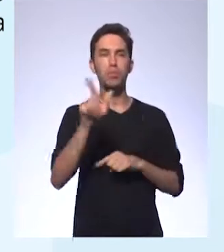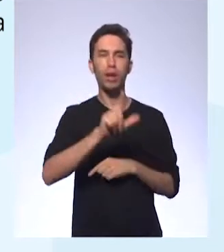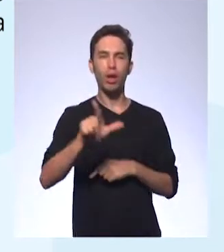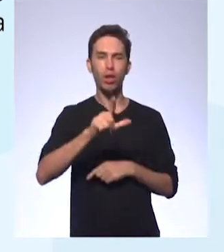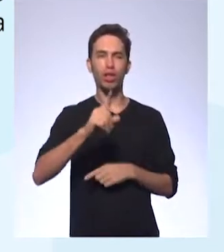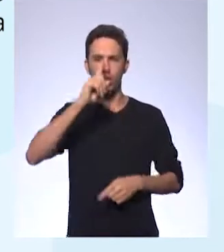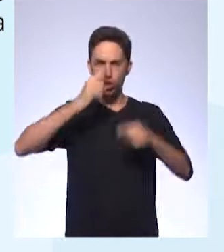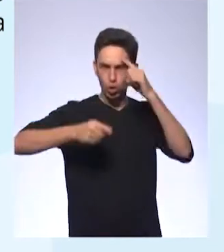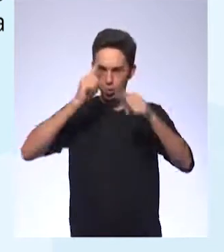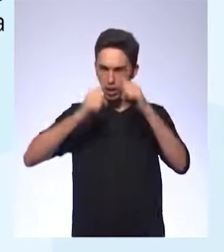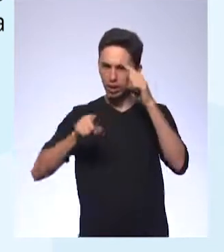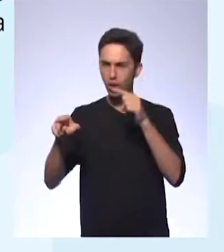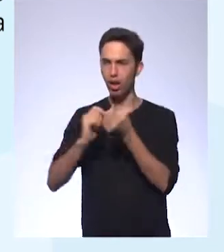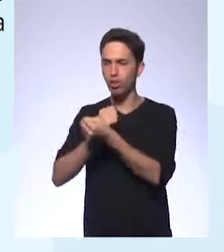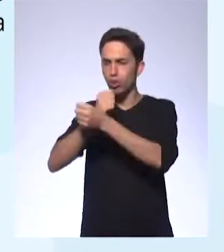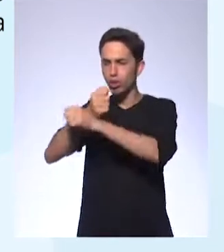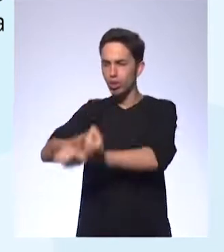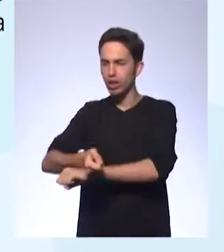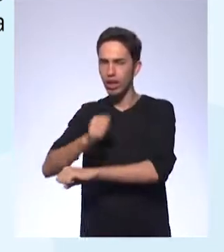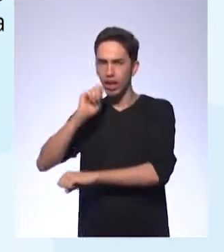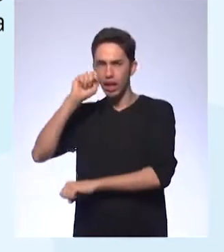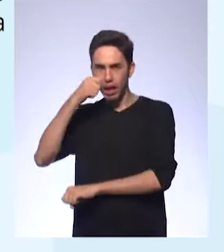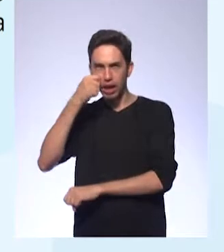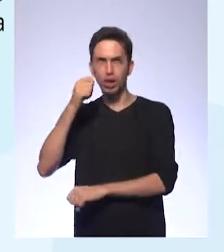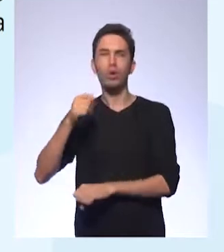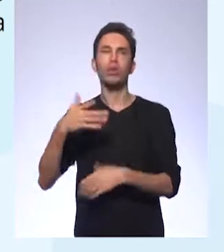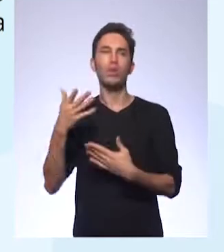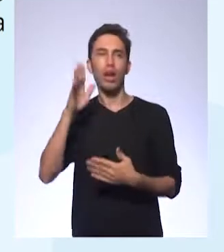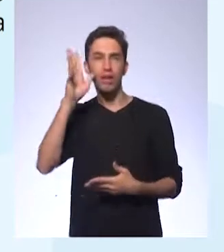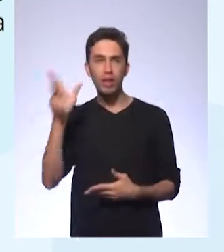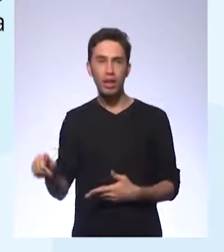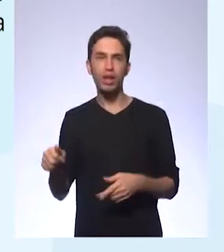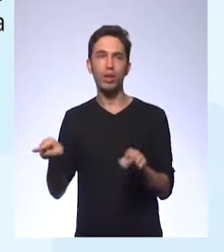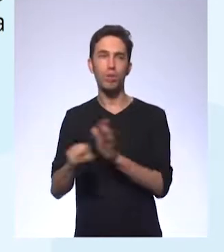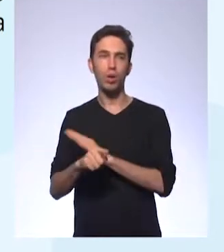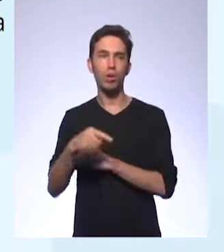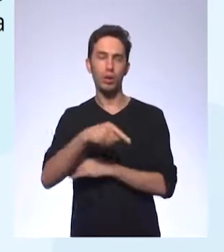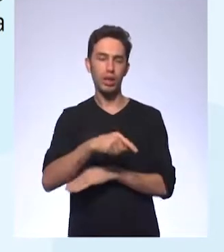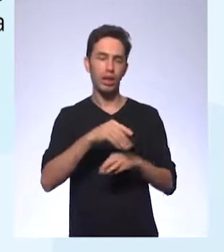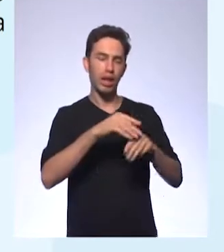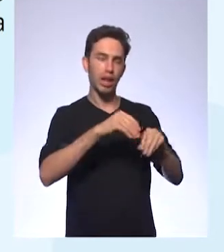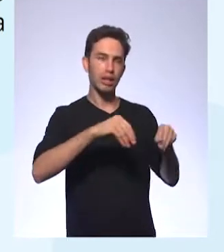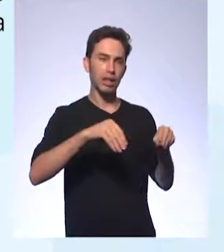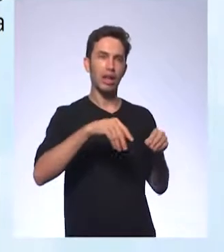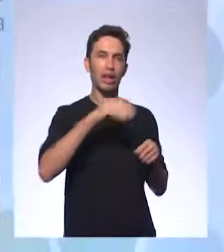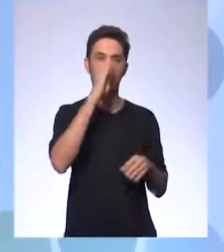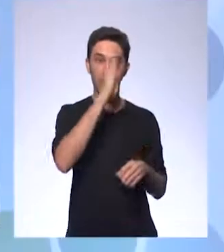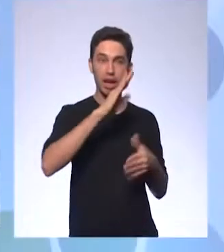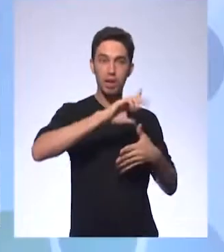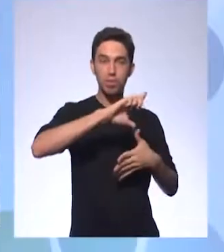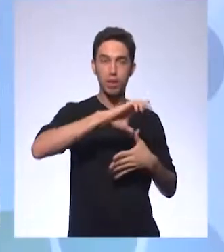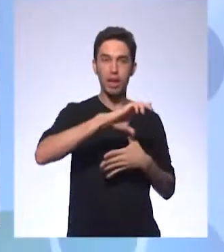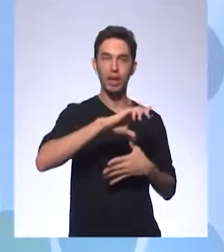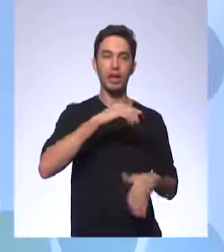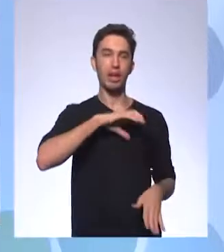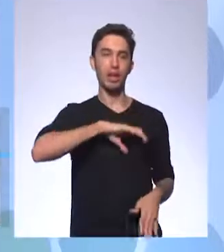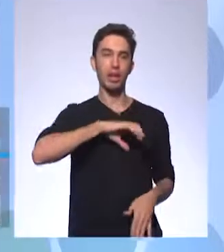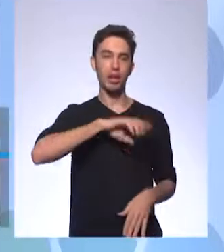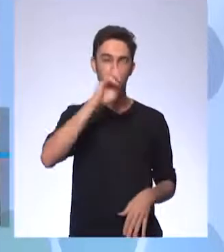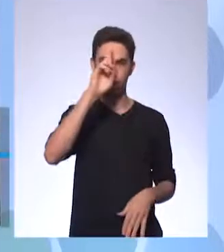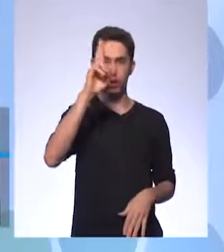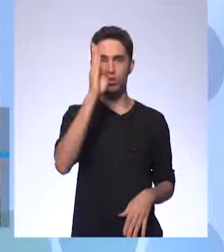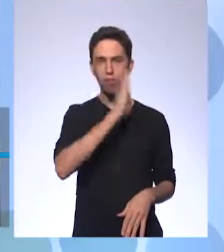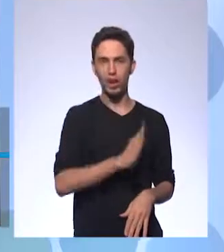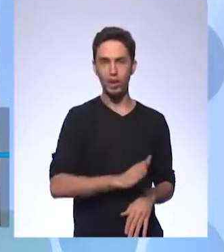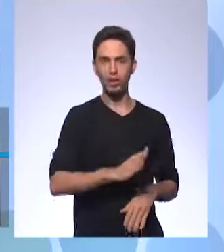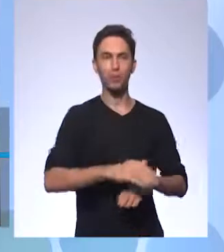africanos que foram escravizados na América Portuguesa. Bem legal. Então, a parte 1